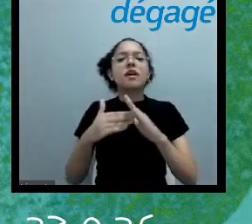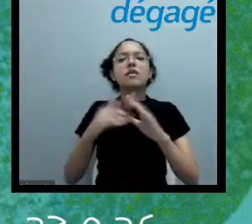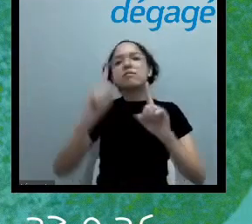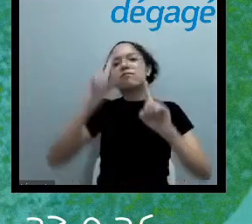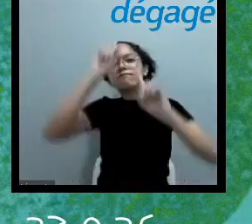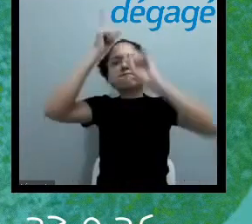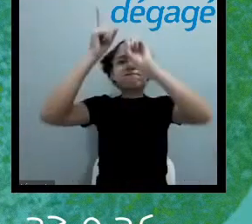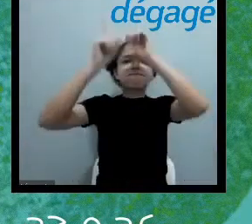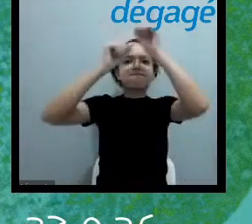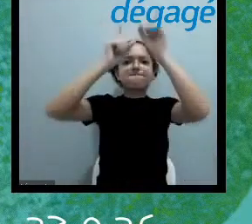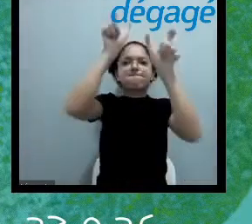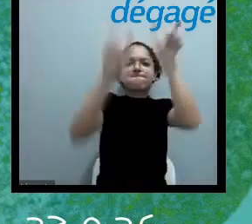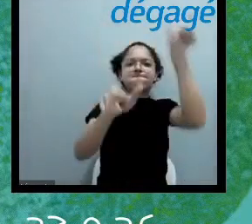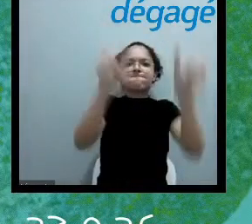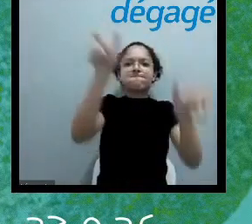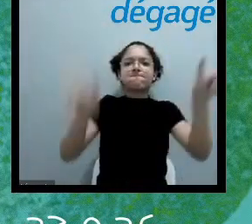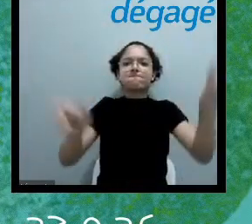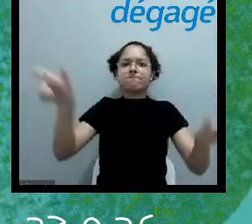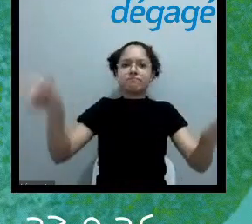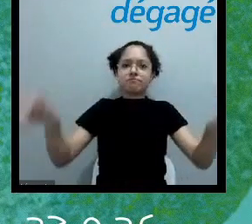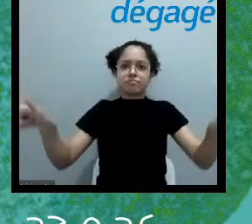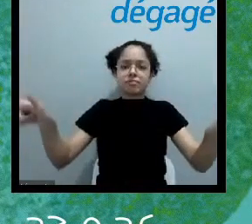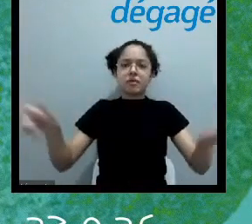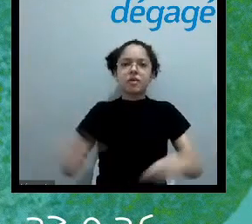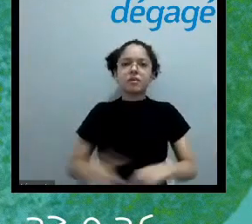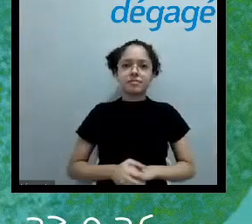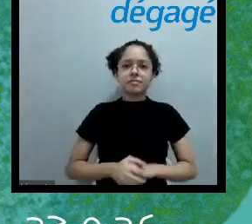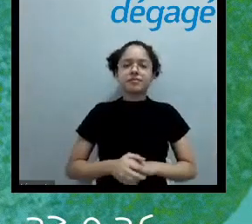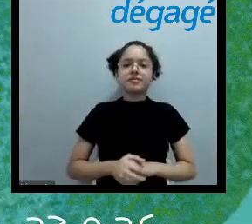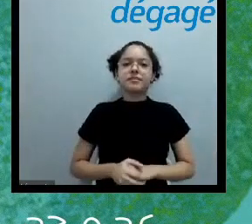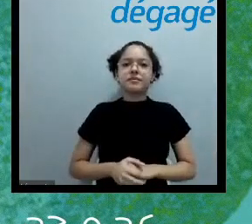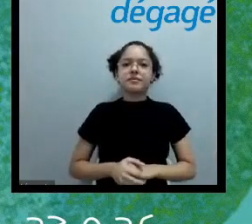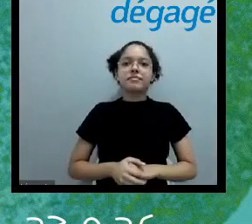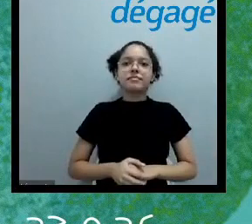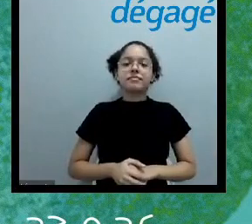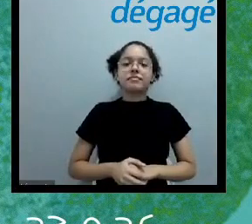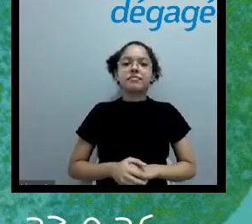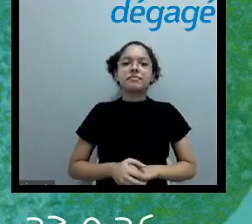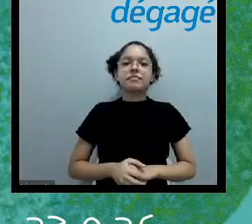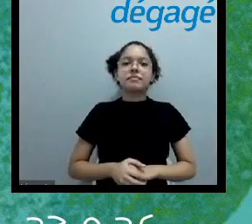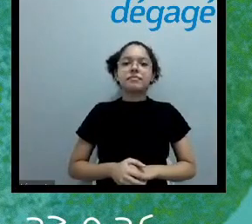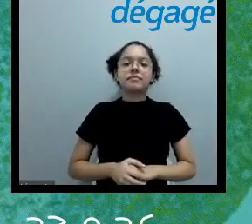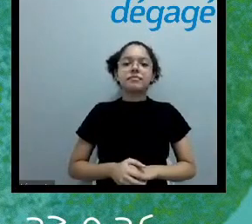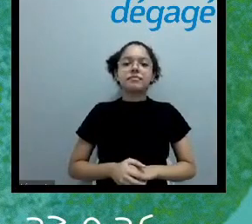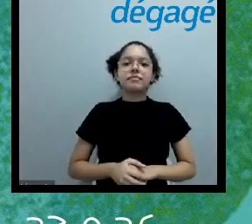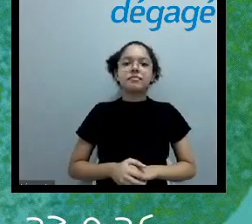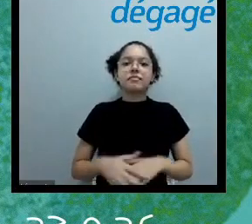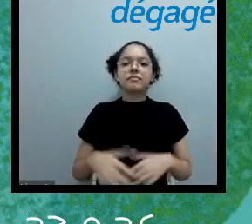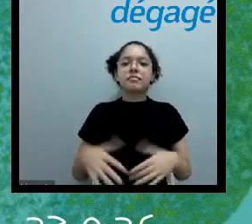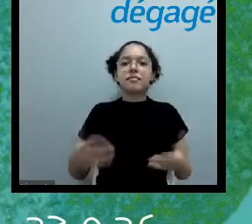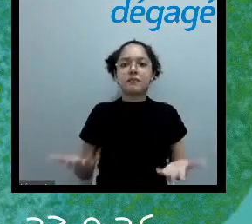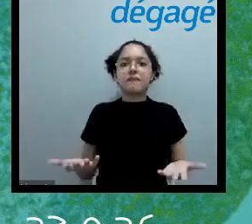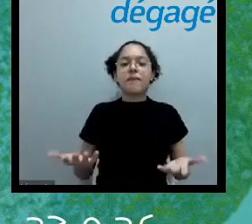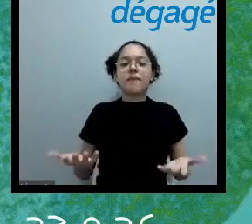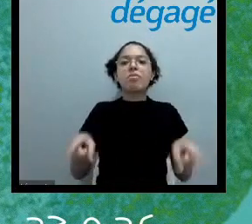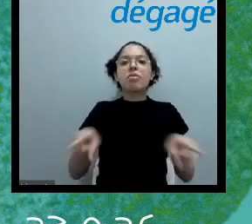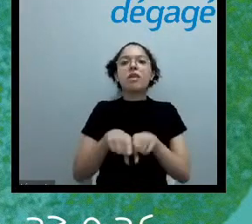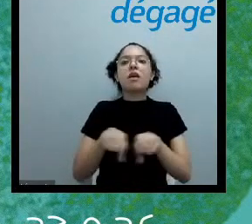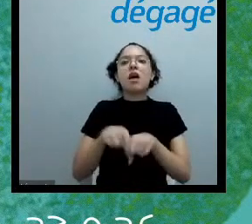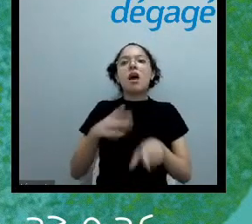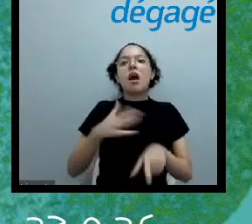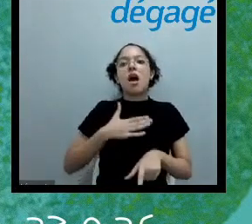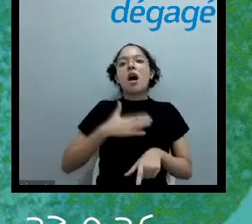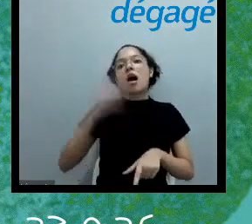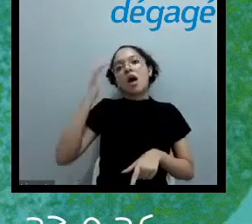historicamente elitista e enquadratório, né? O espaço do ensino superior. E eu acredito que isso também pode se dar com muita potência na